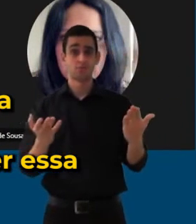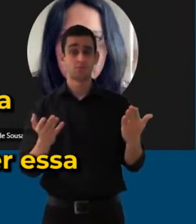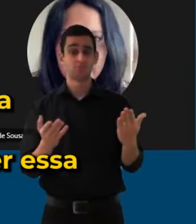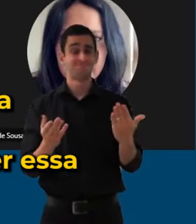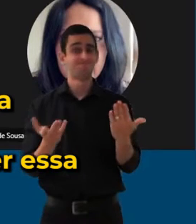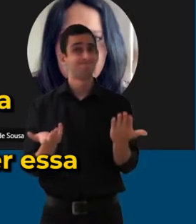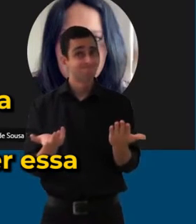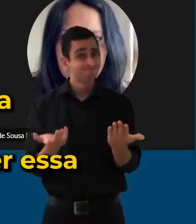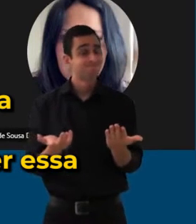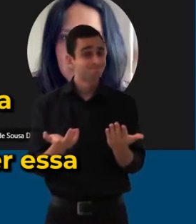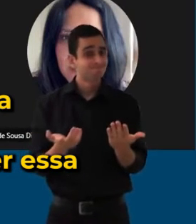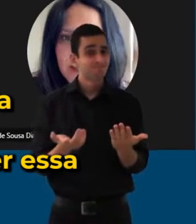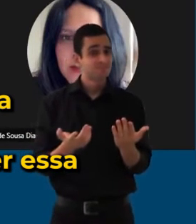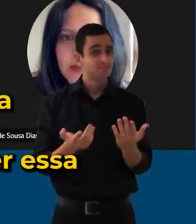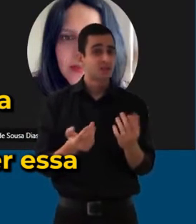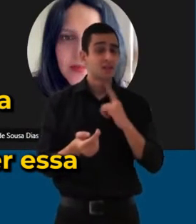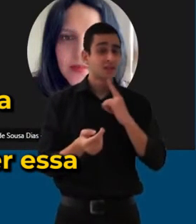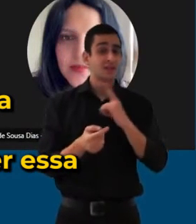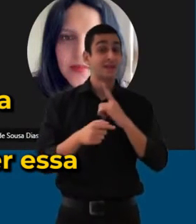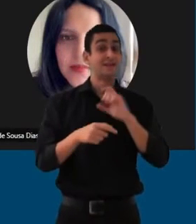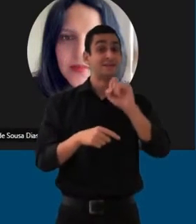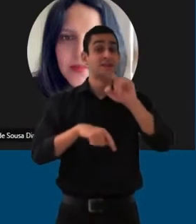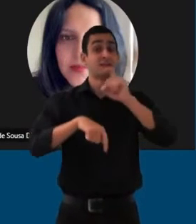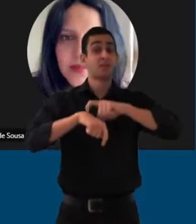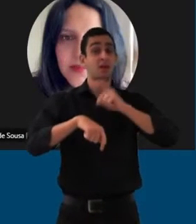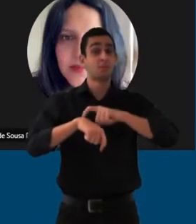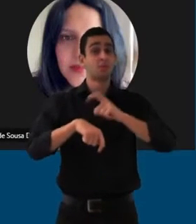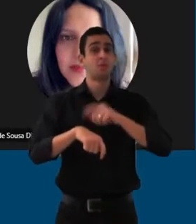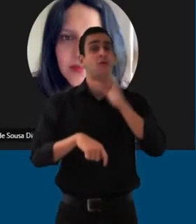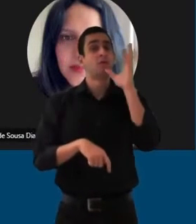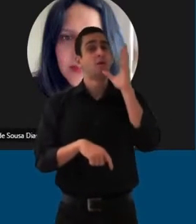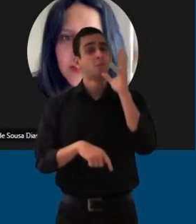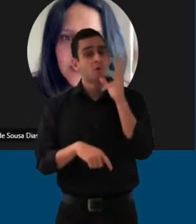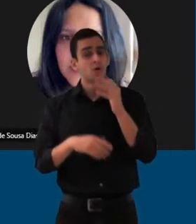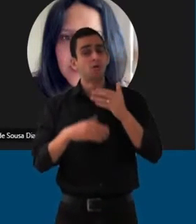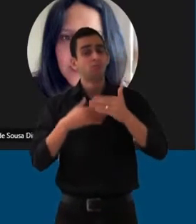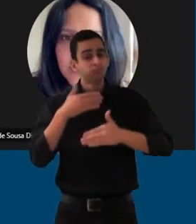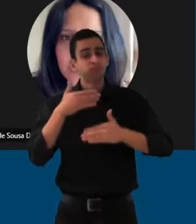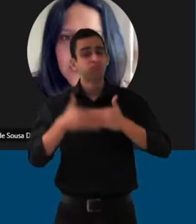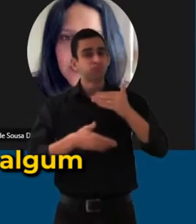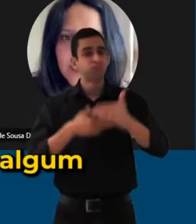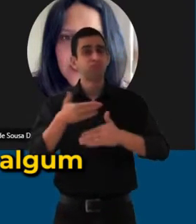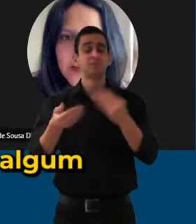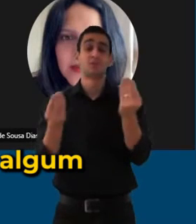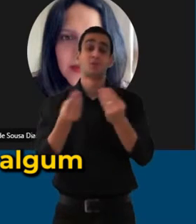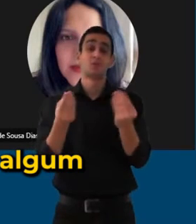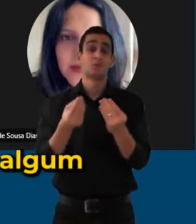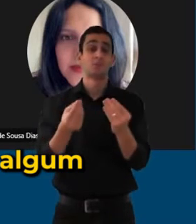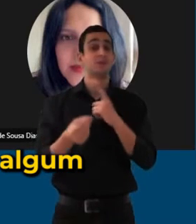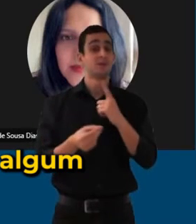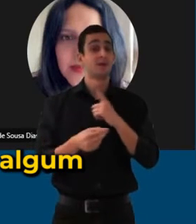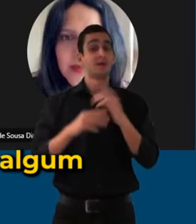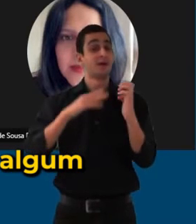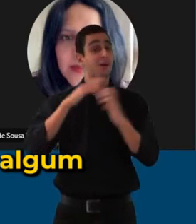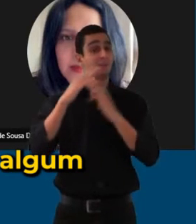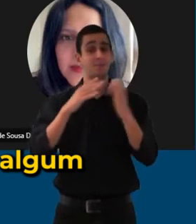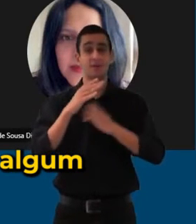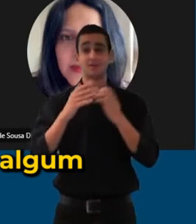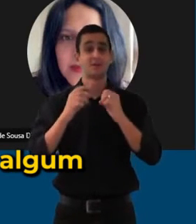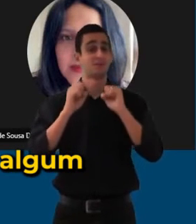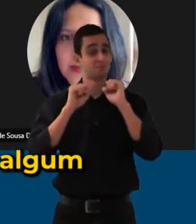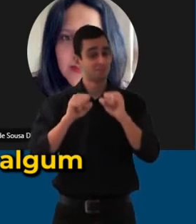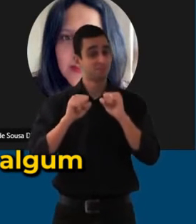tempo que a gente demorar para resolver essa questão é um tempo em que a empresa ela corre um risco muito grande